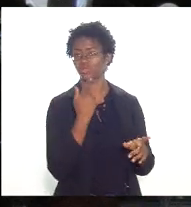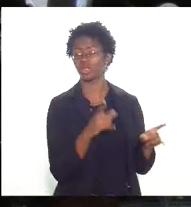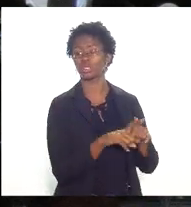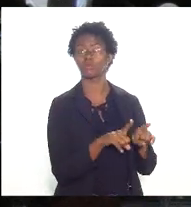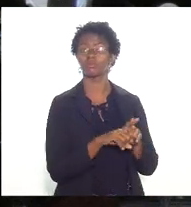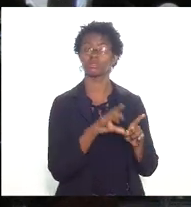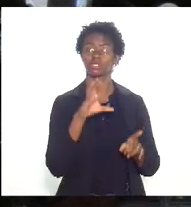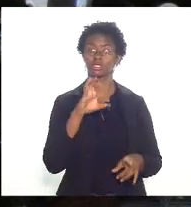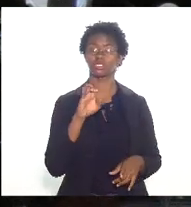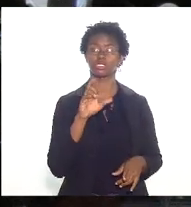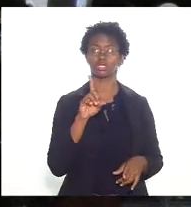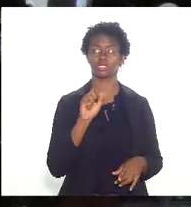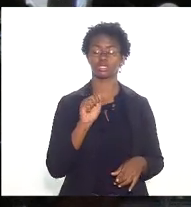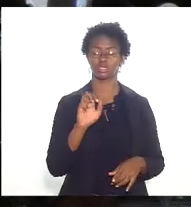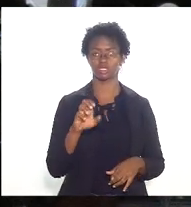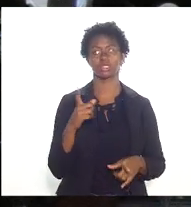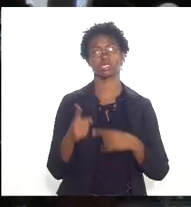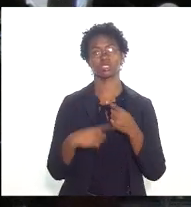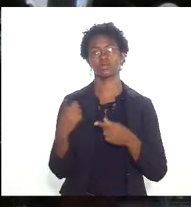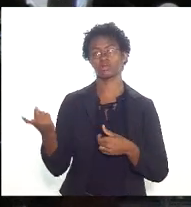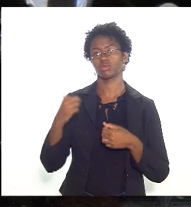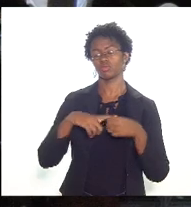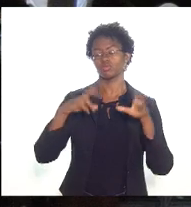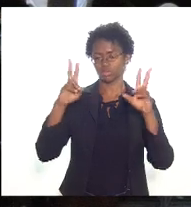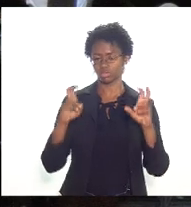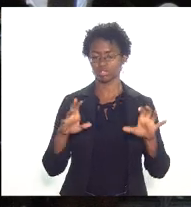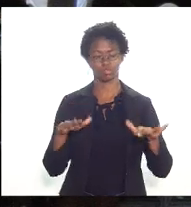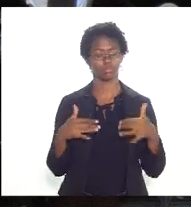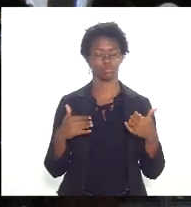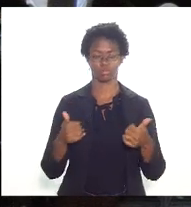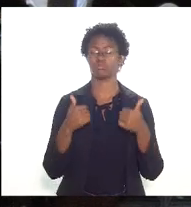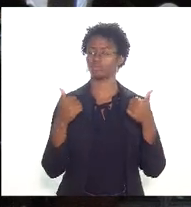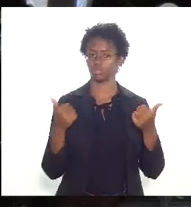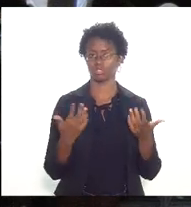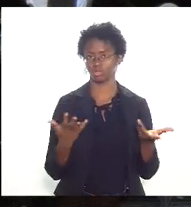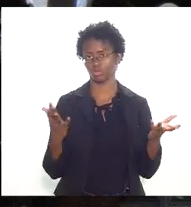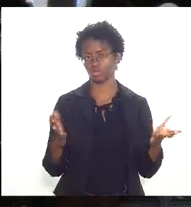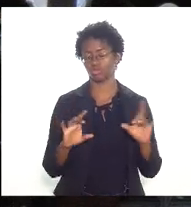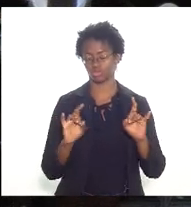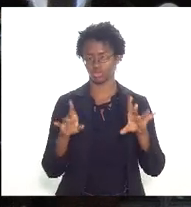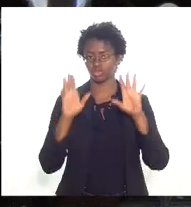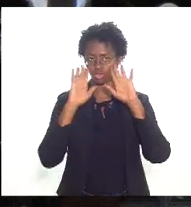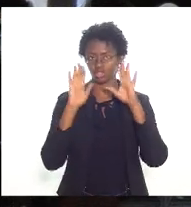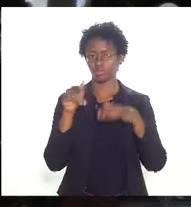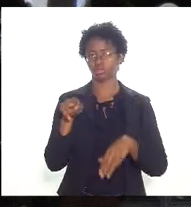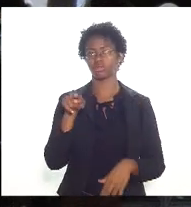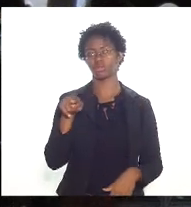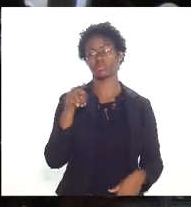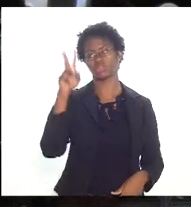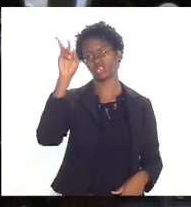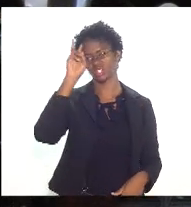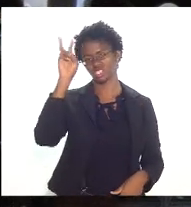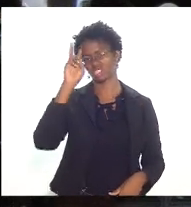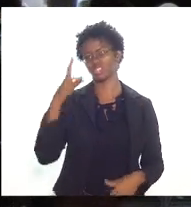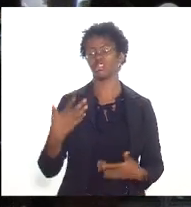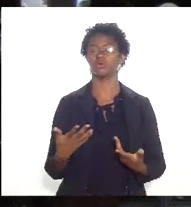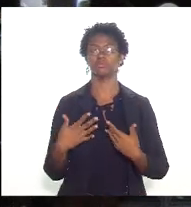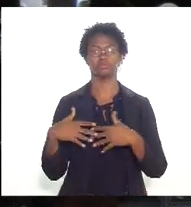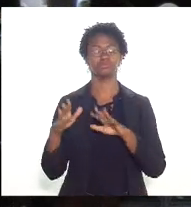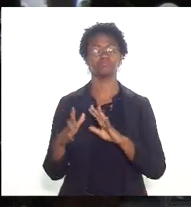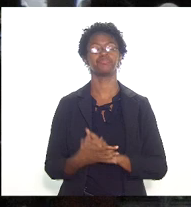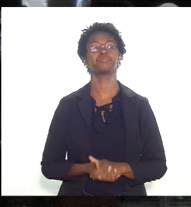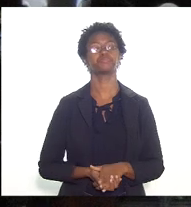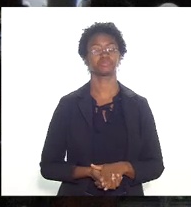E aí eu eu volto ao tema porque aí é mais específico Lá para quinta sessão extraordinária então